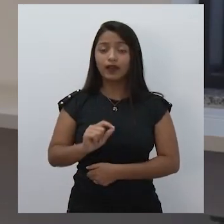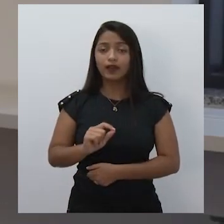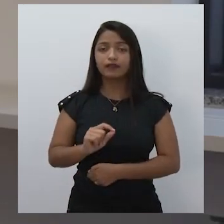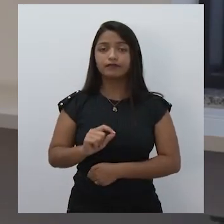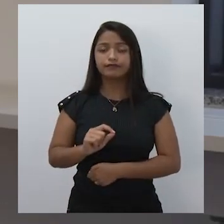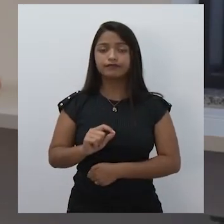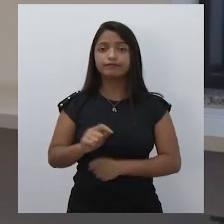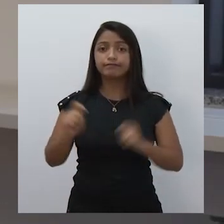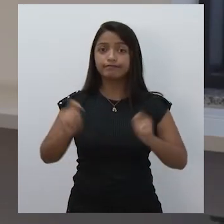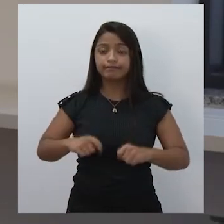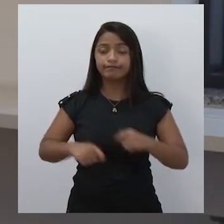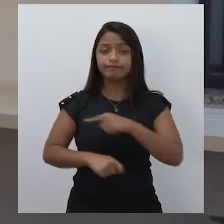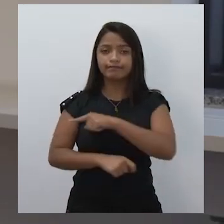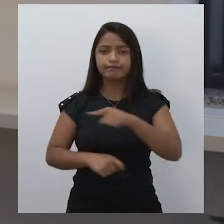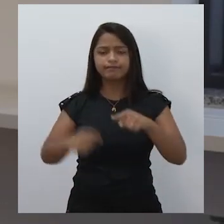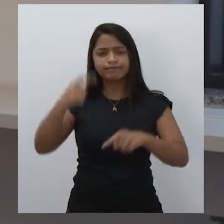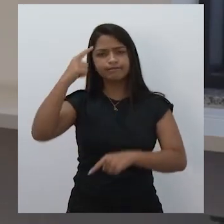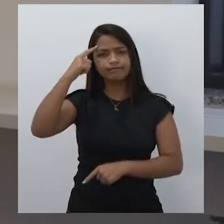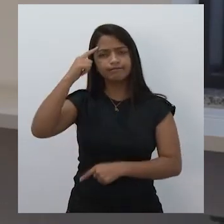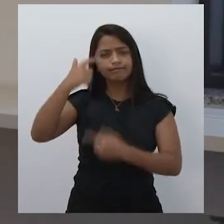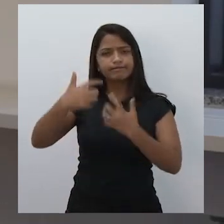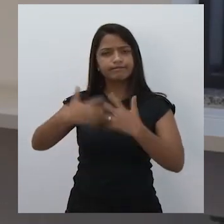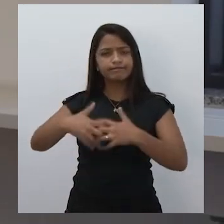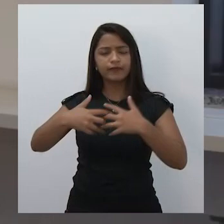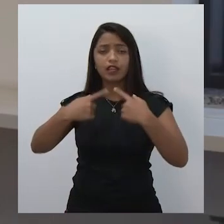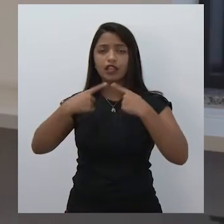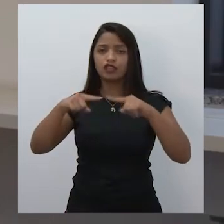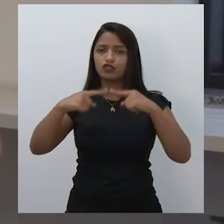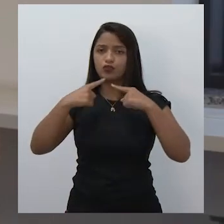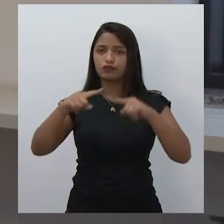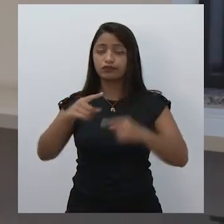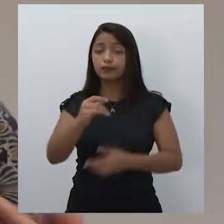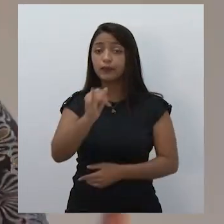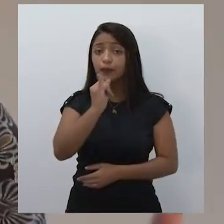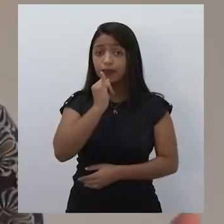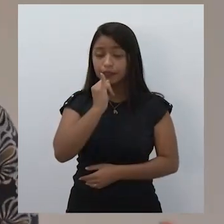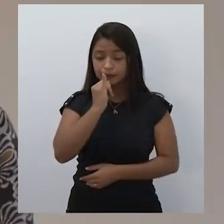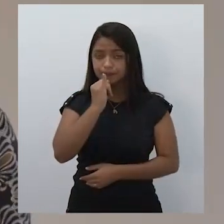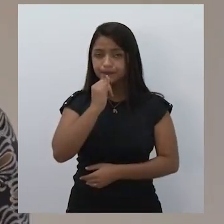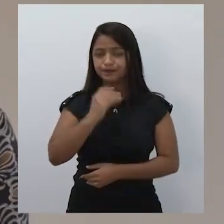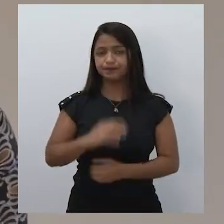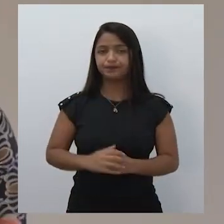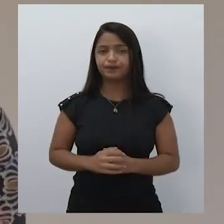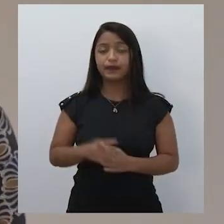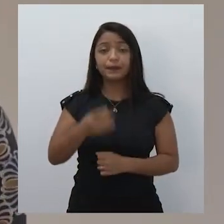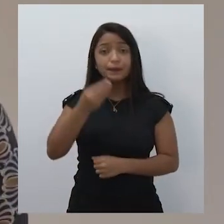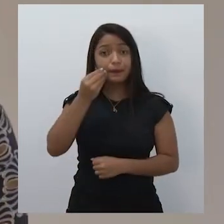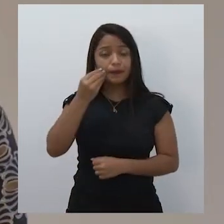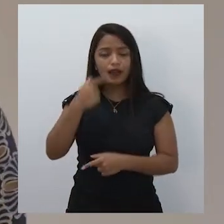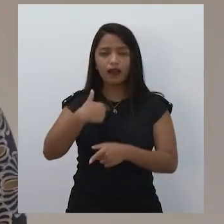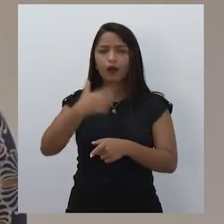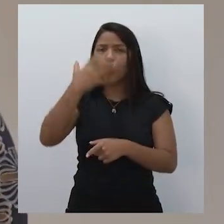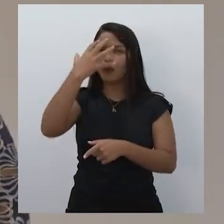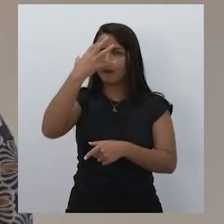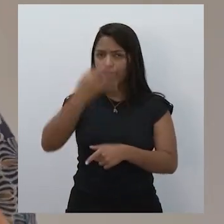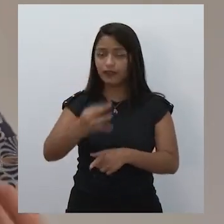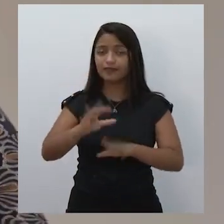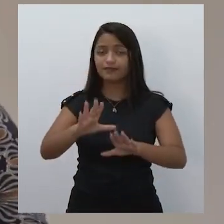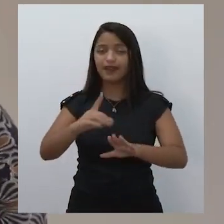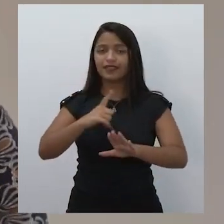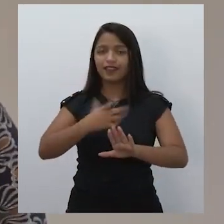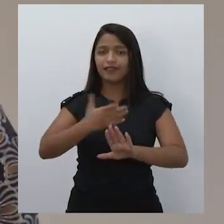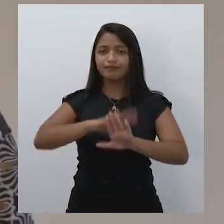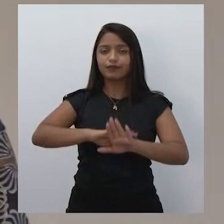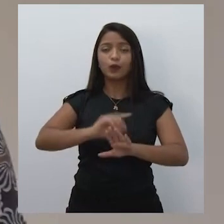o pensamento crítico, ou seja, eu compreendo ali um experimento, mas eu tenho criticidade